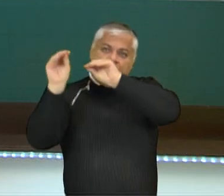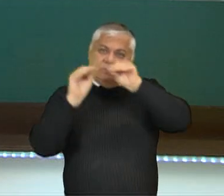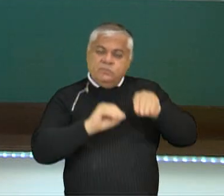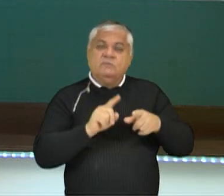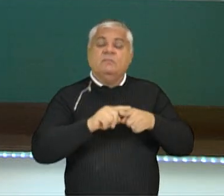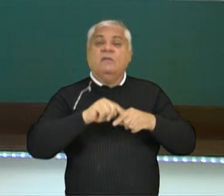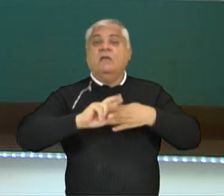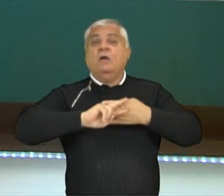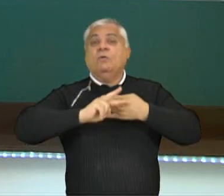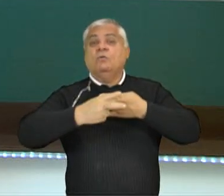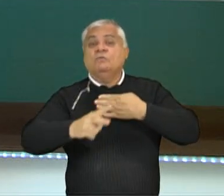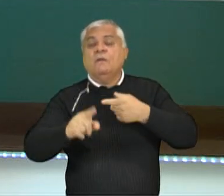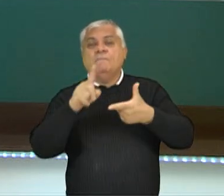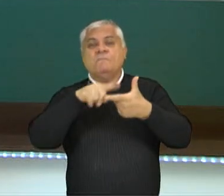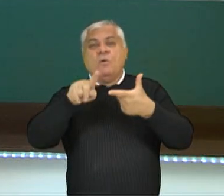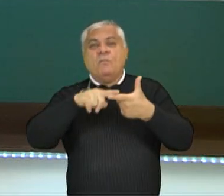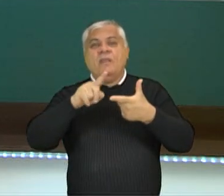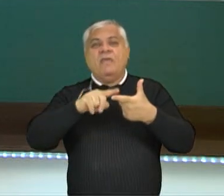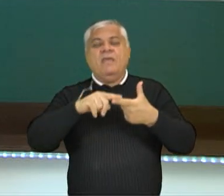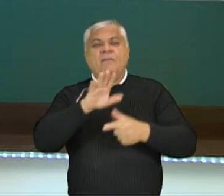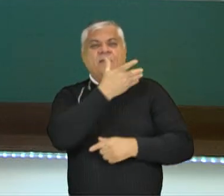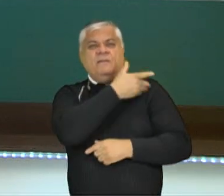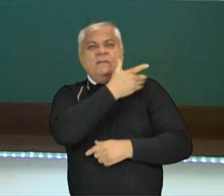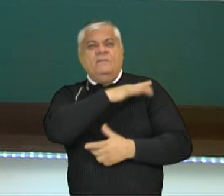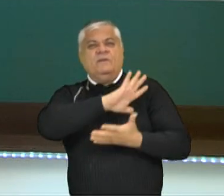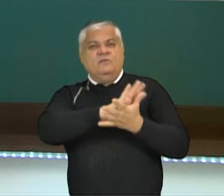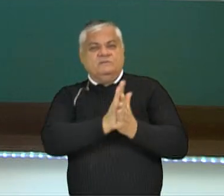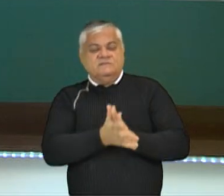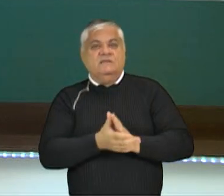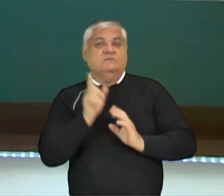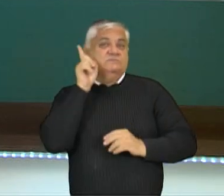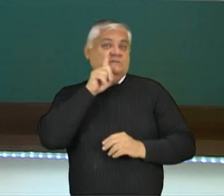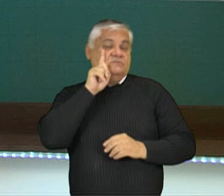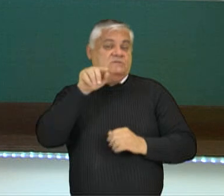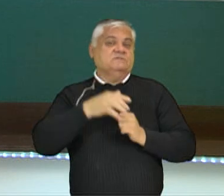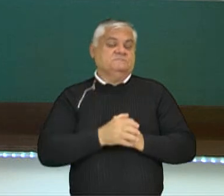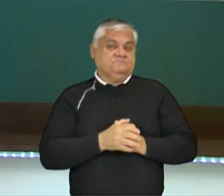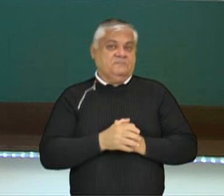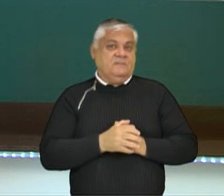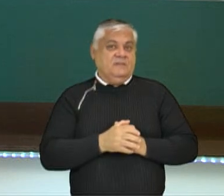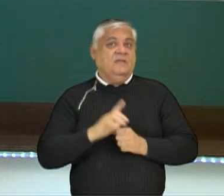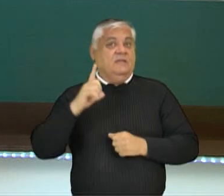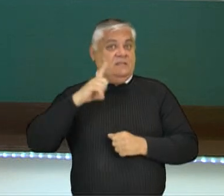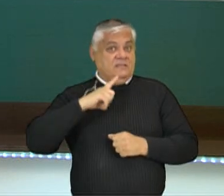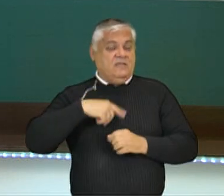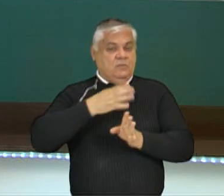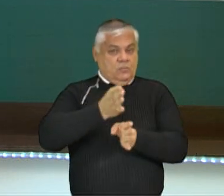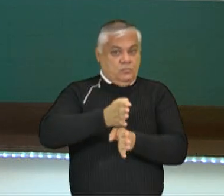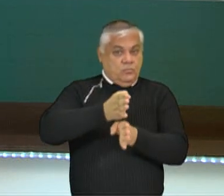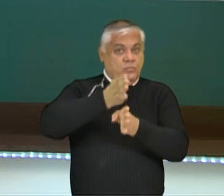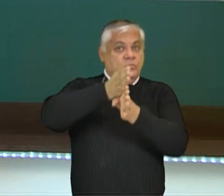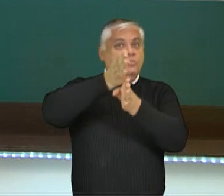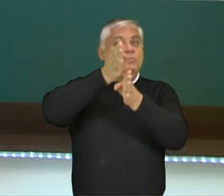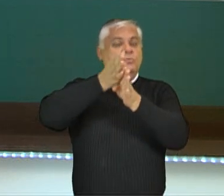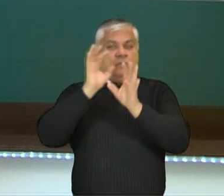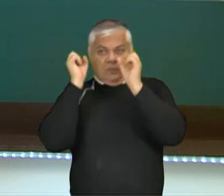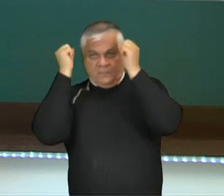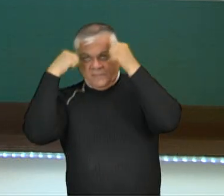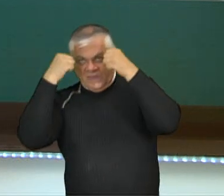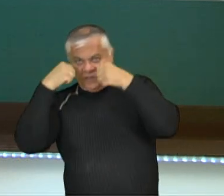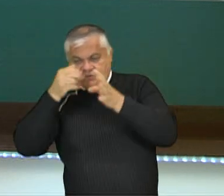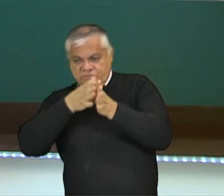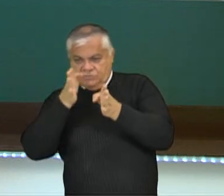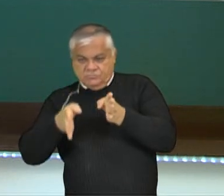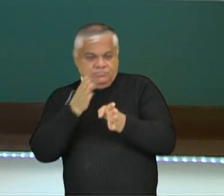sobre a questão racial estadunidense. Nós então vimos aí que existe um muro que divide os Estados Unidos aí do